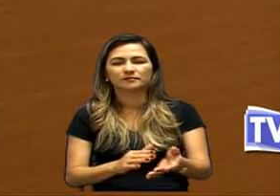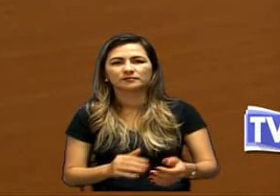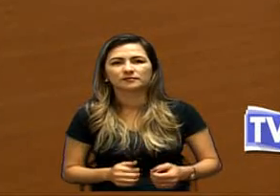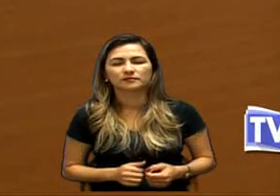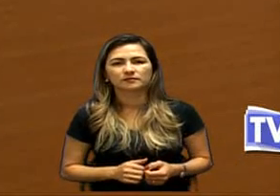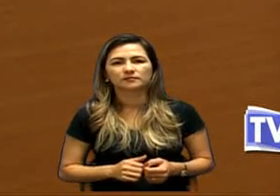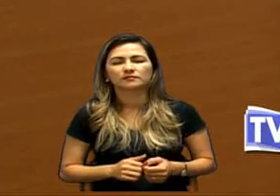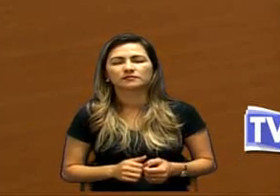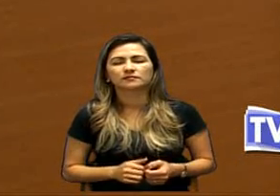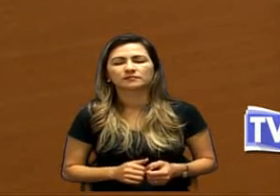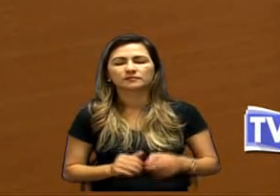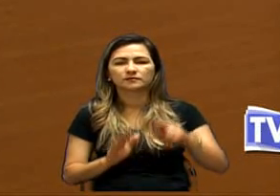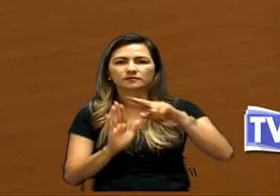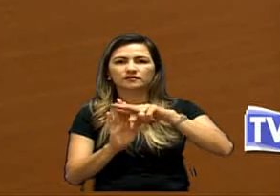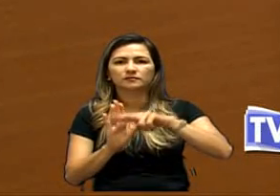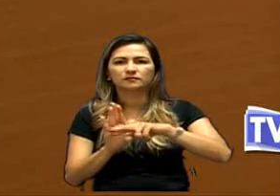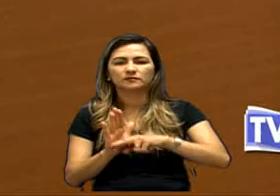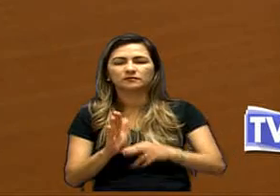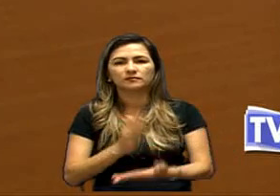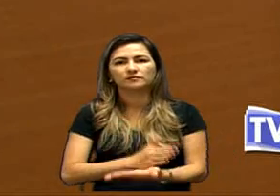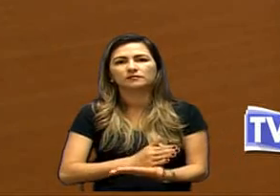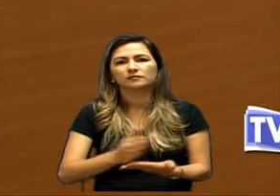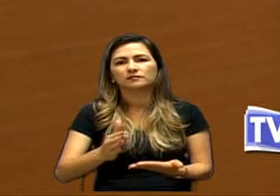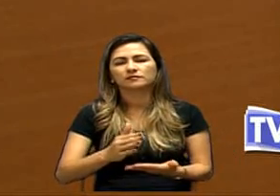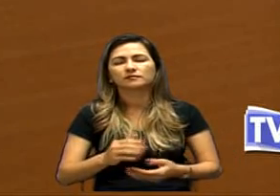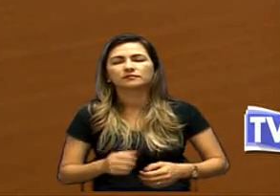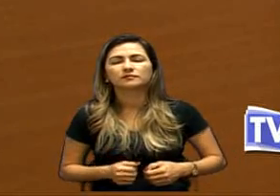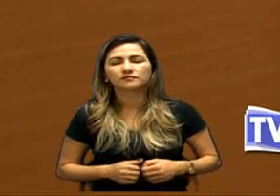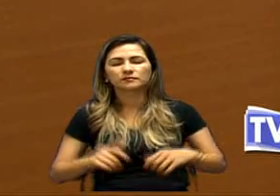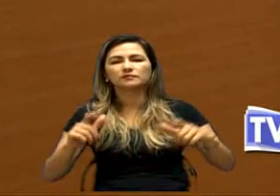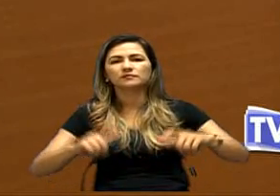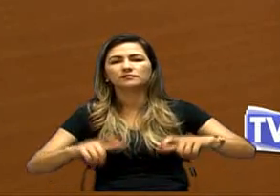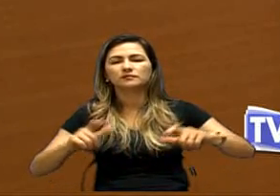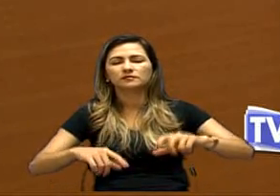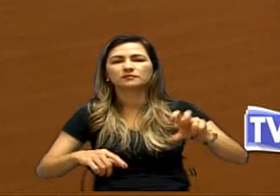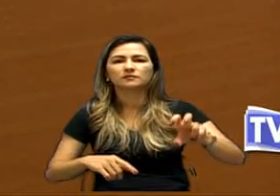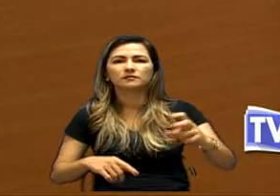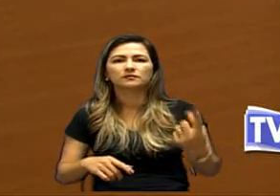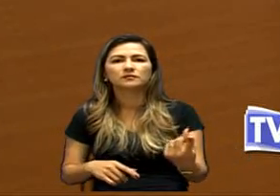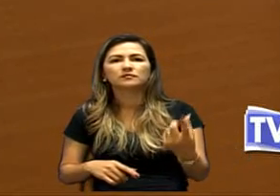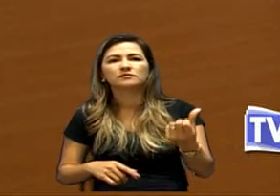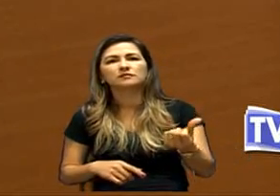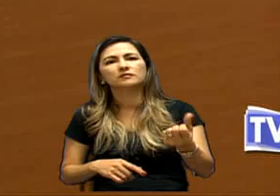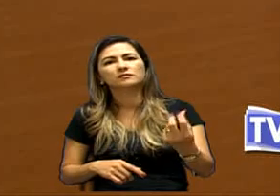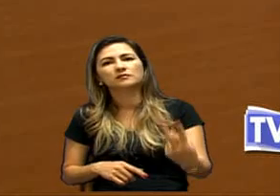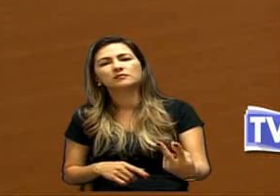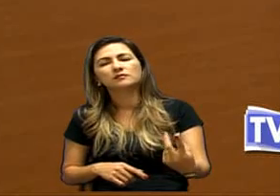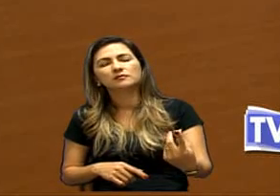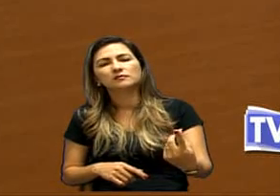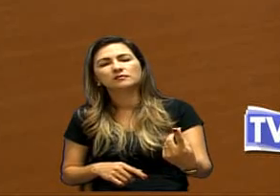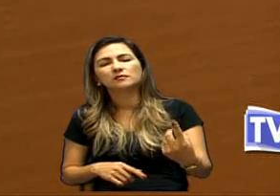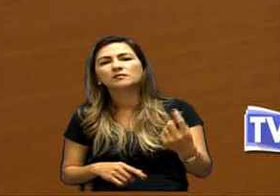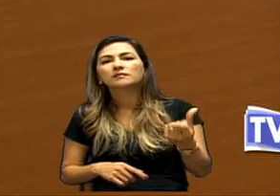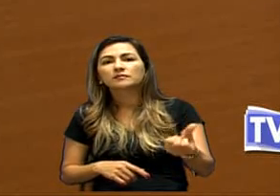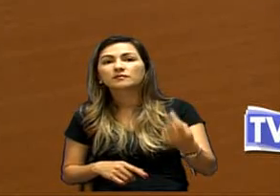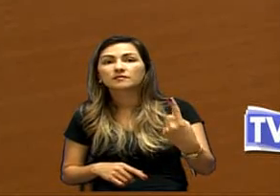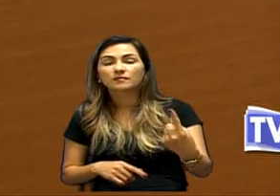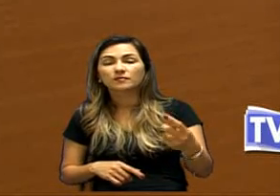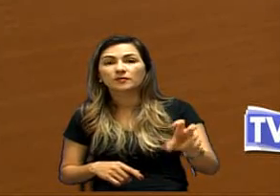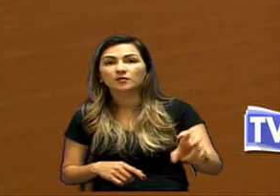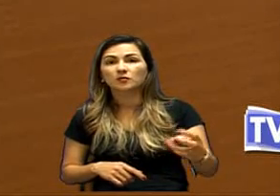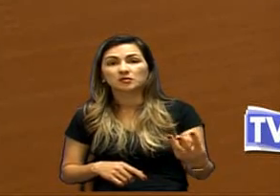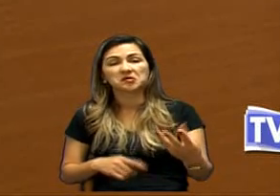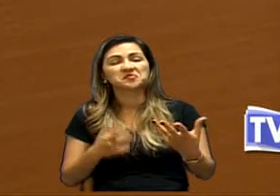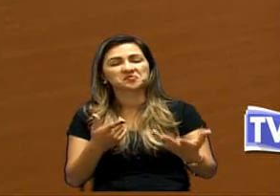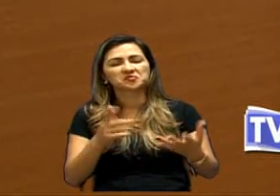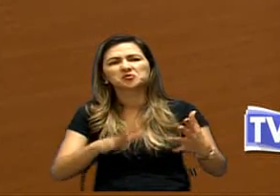Bom dia, João Donizete. Uma das grandes lideranças ali no bairro do Éden, Cajuru. Parabéns. Eu continue contribuindo para a nossa cidade, que o senhor já contribui há